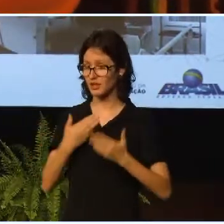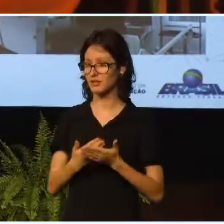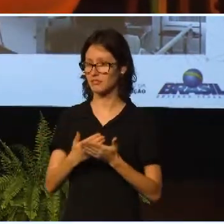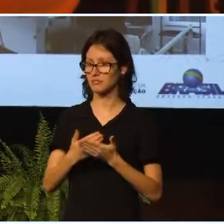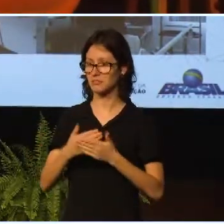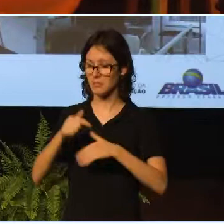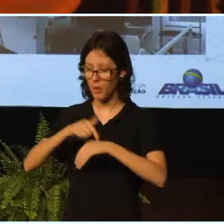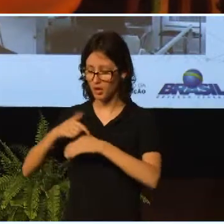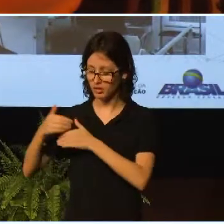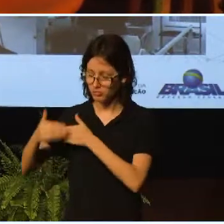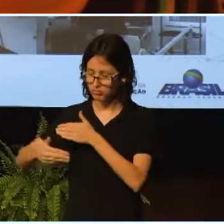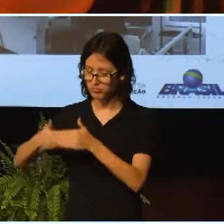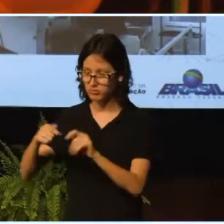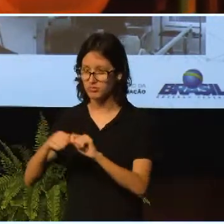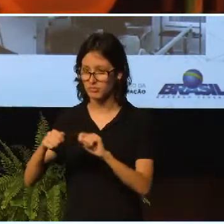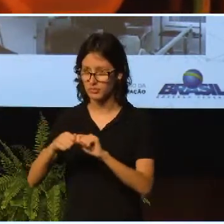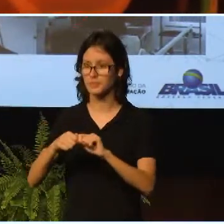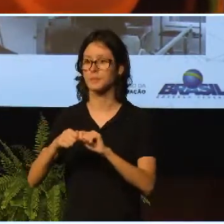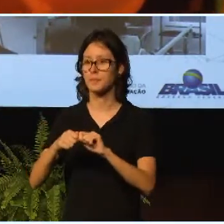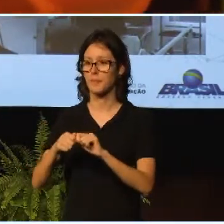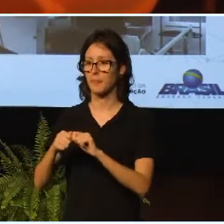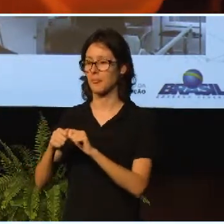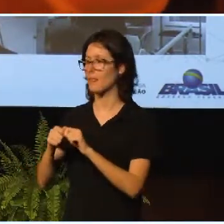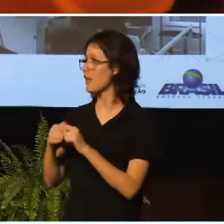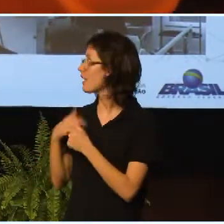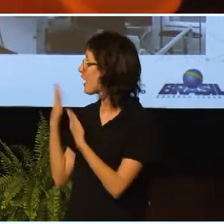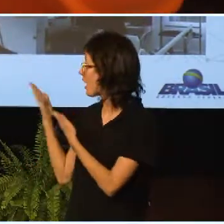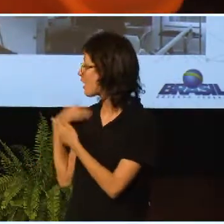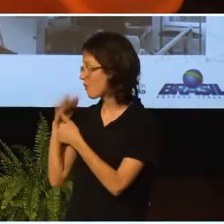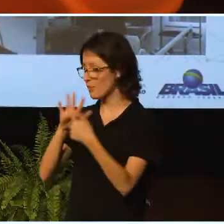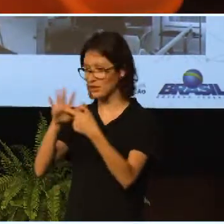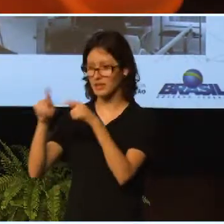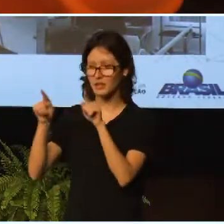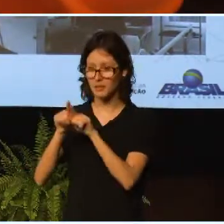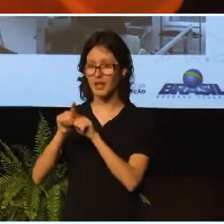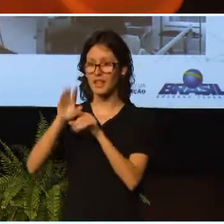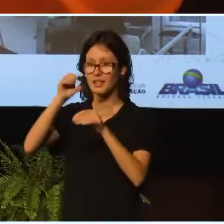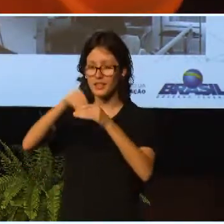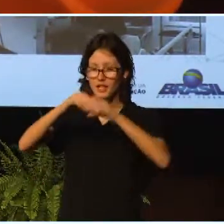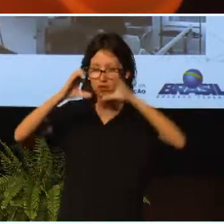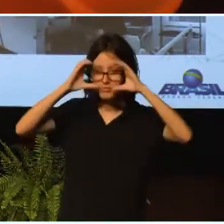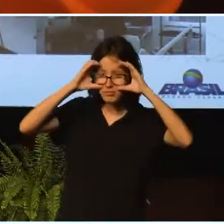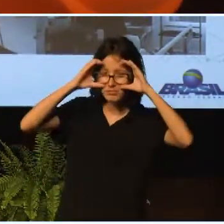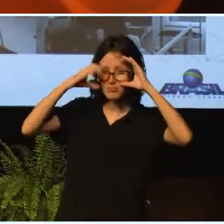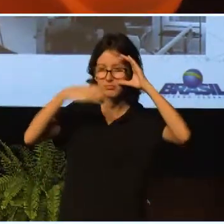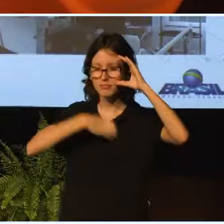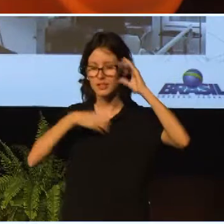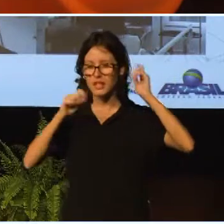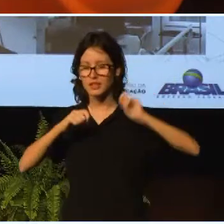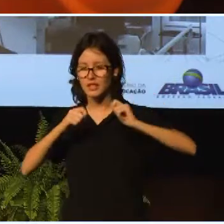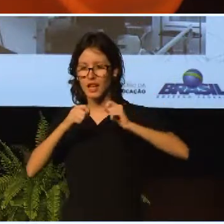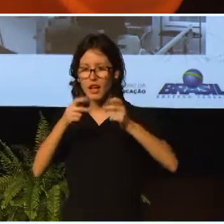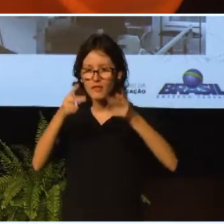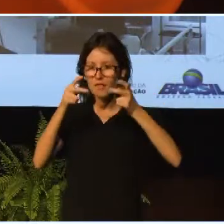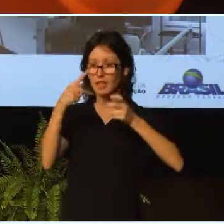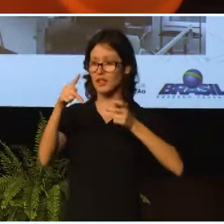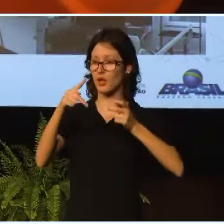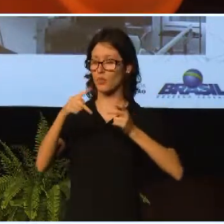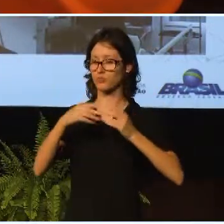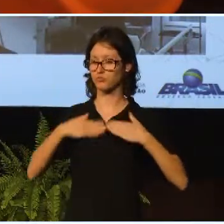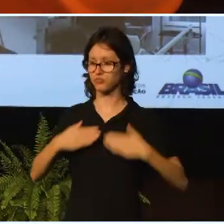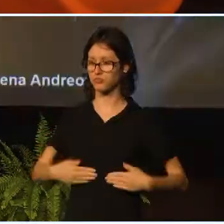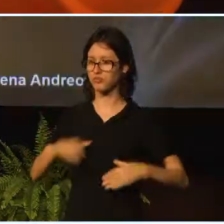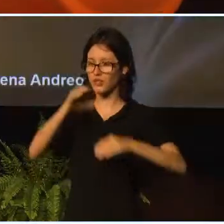aprendizado deles. E aqui essa parte que eu mostrei, dentro da realidade virtual, você pode rastrear partes do